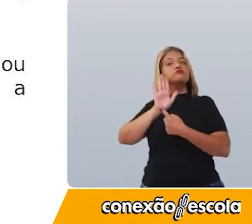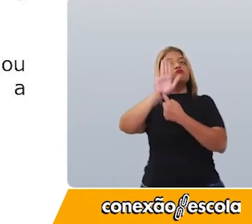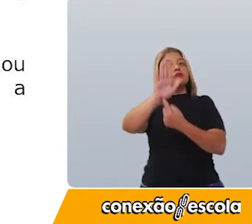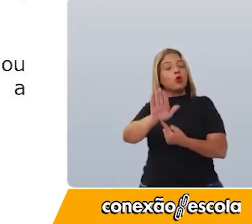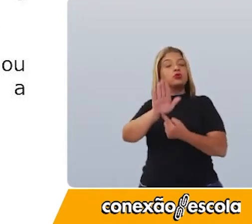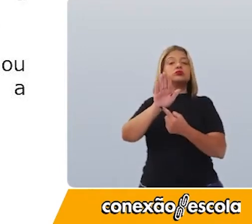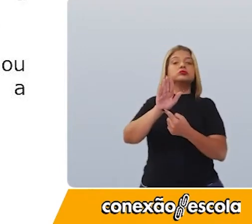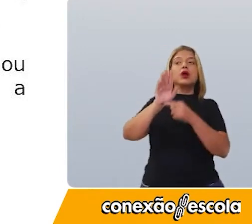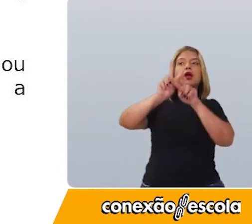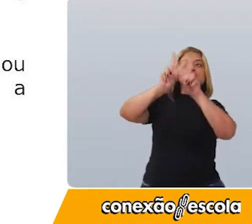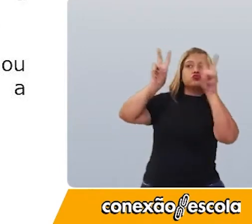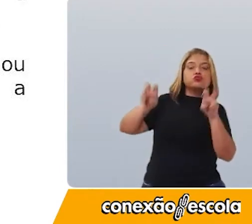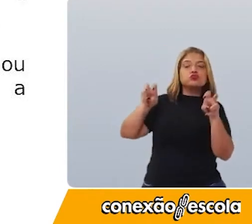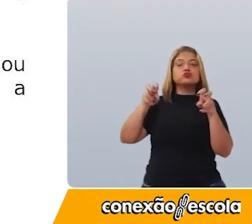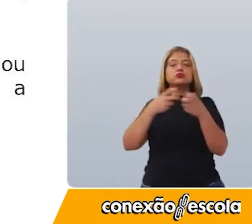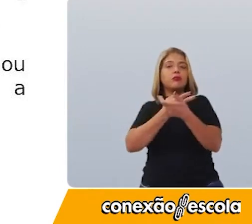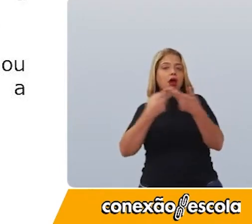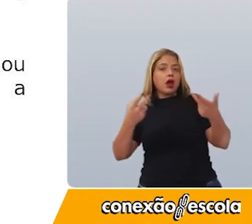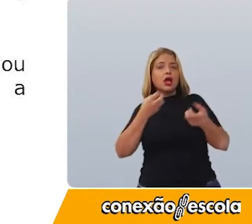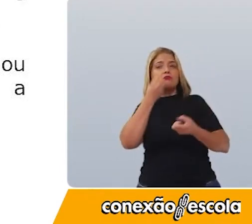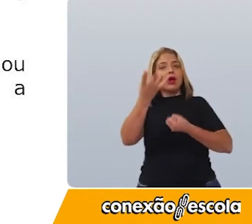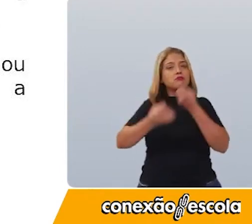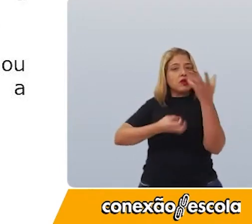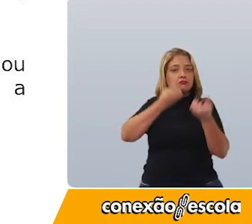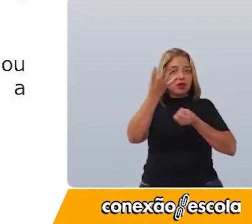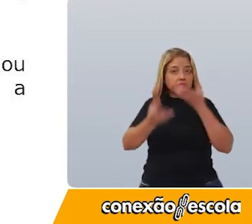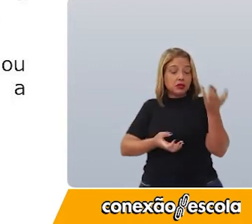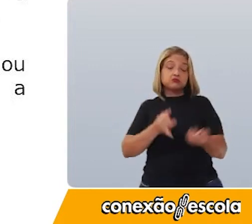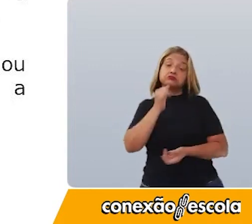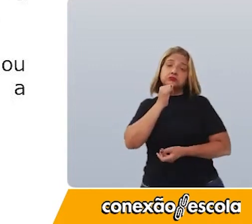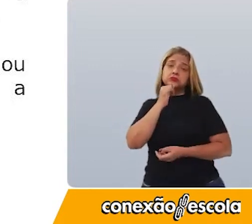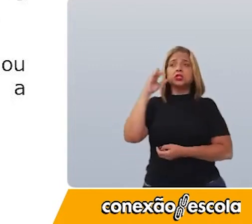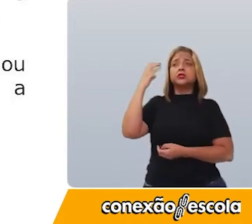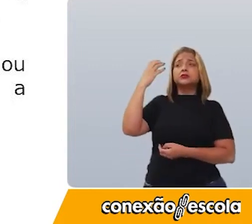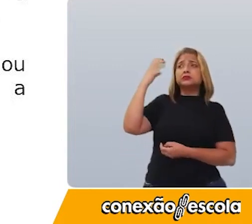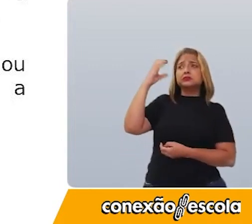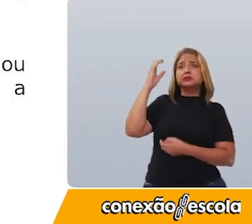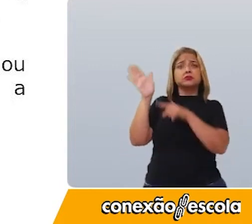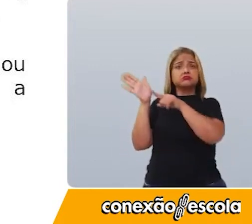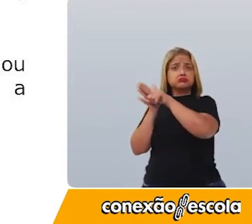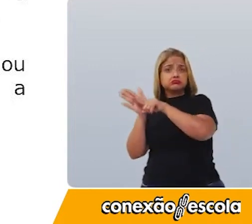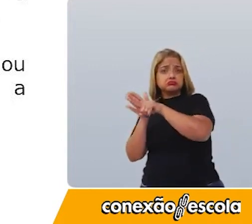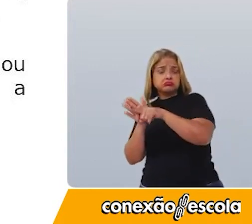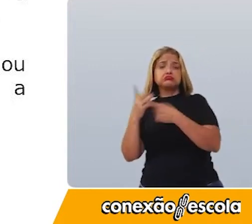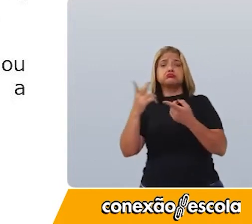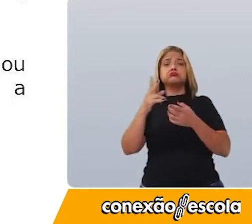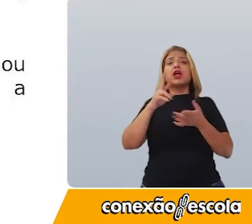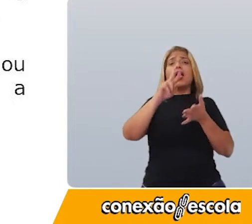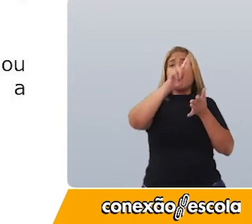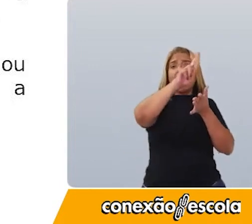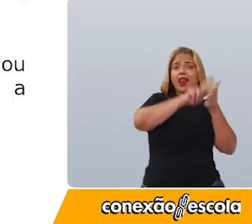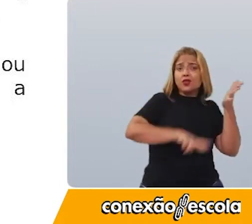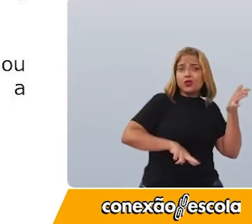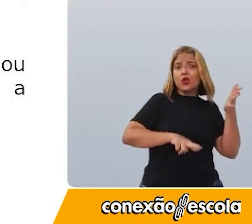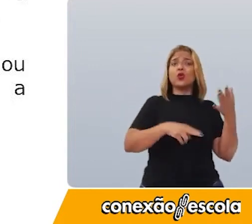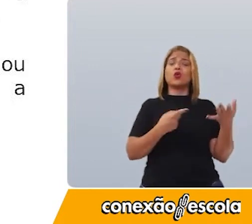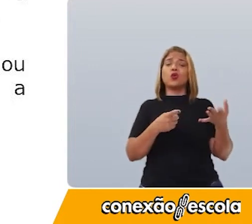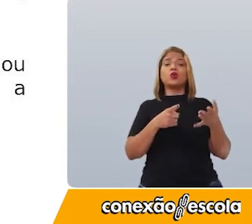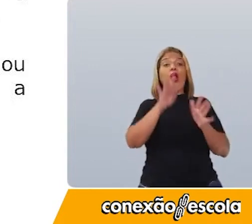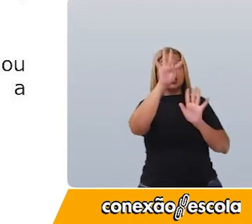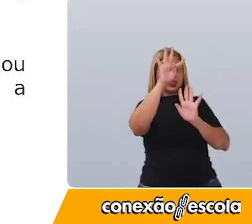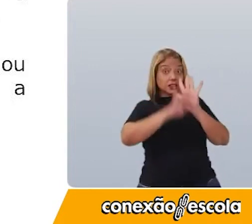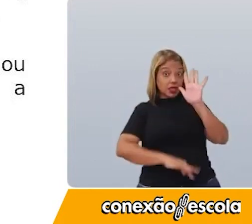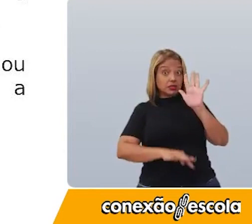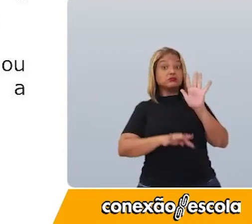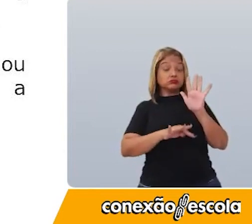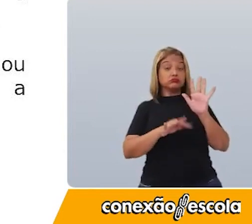assunto, como o texto de uma divulgação científica, o relatório, o texto didático. Comum